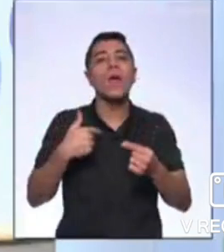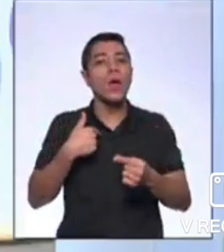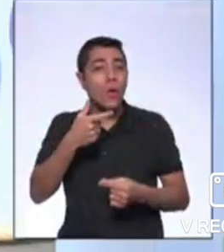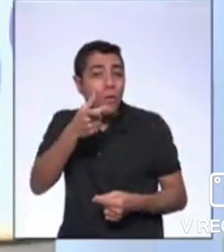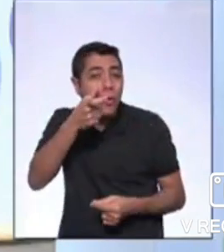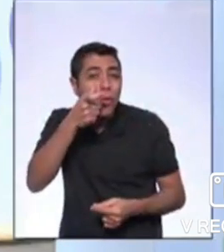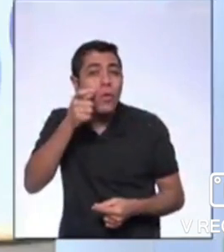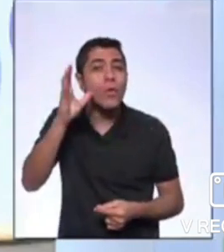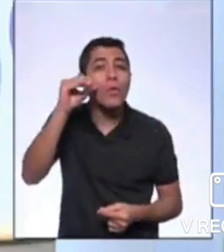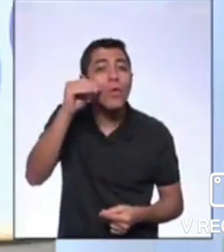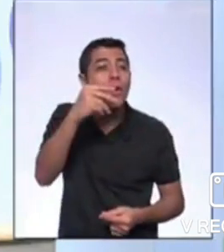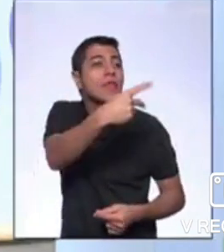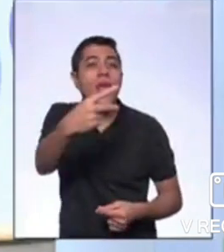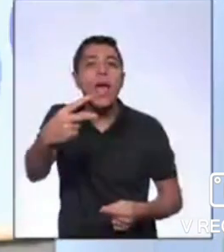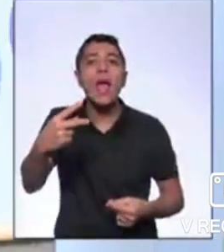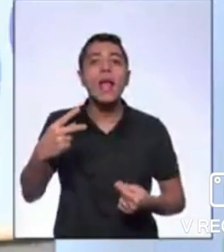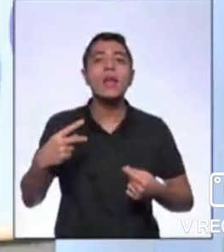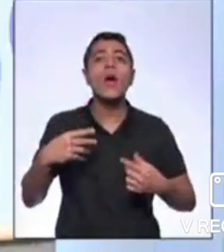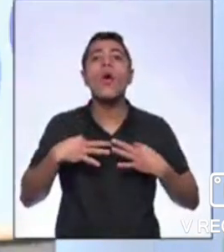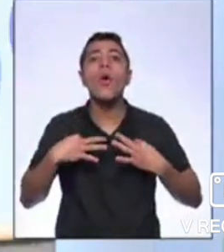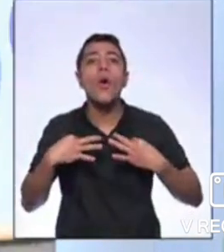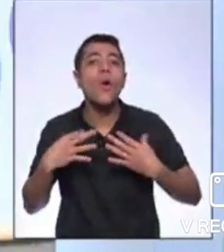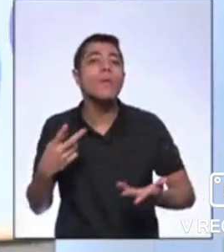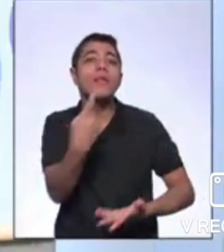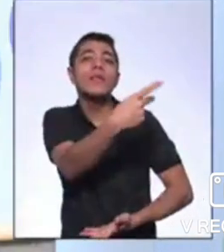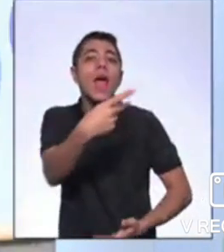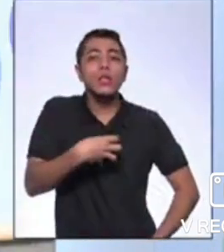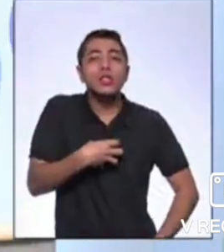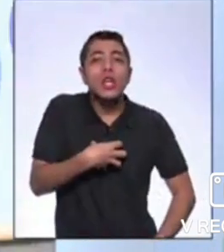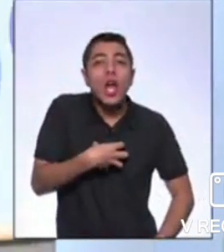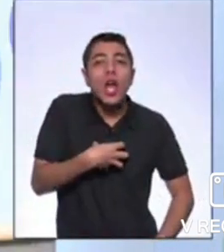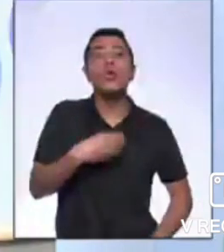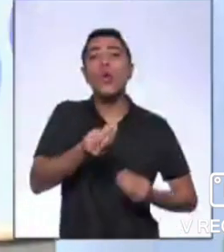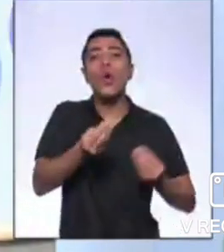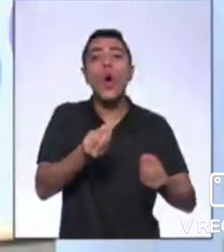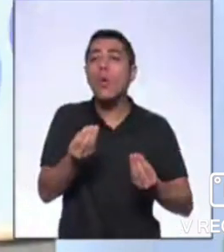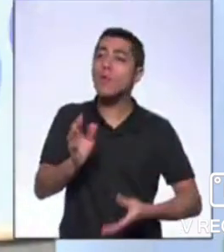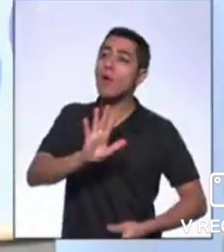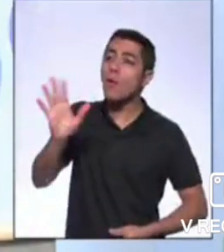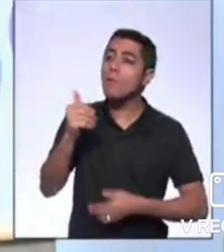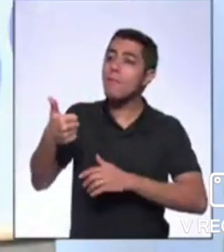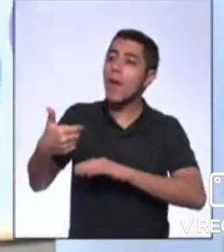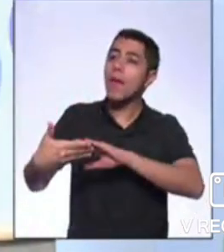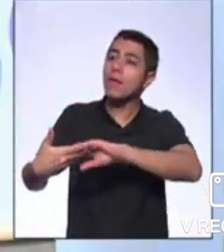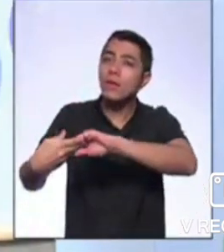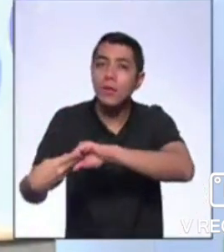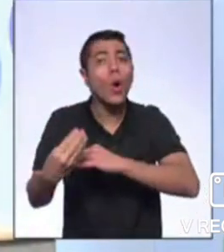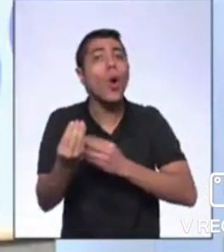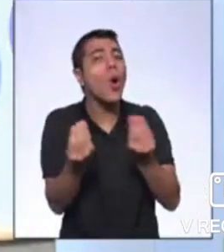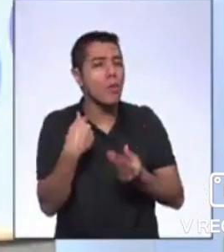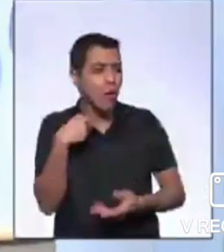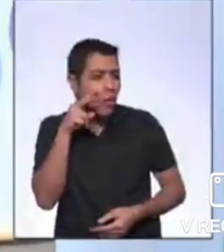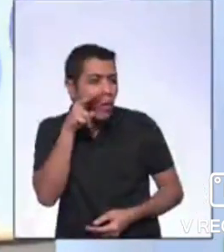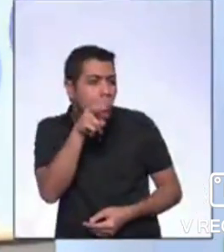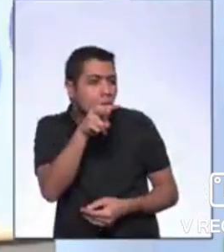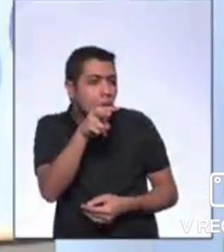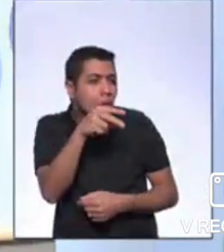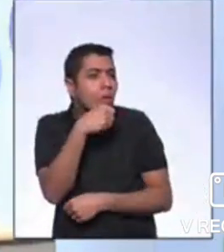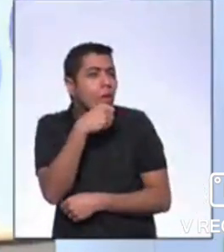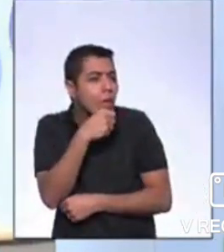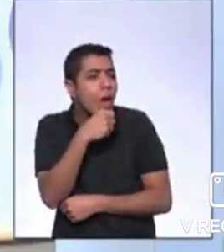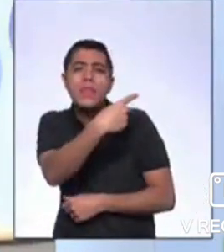desse povo, a maneira que eles se vestem, a forma como eles se cumprimentam, a fidelidade na tradição,